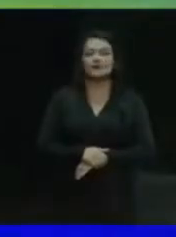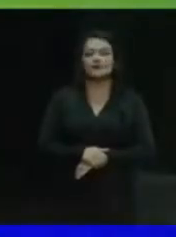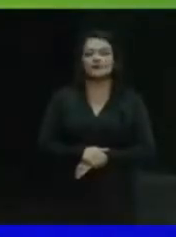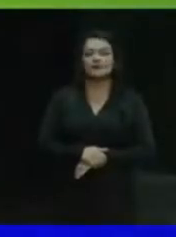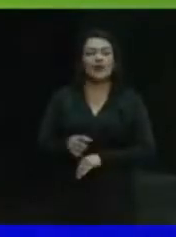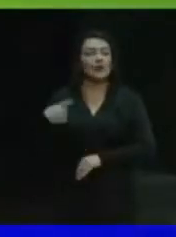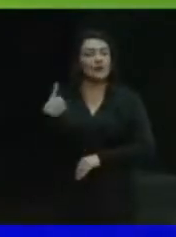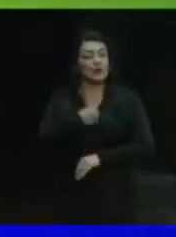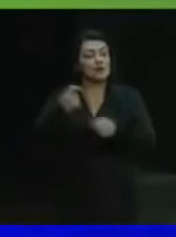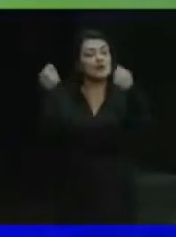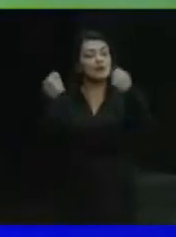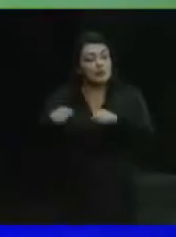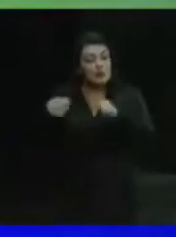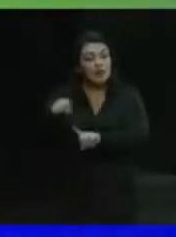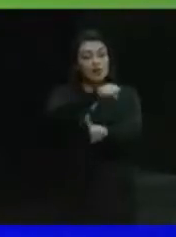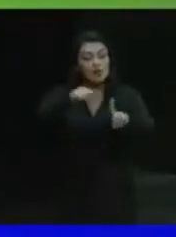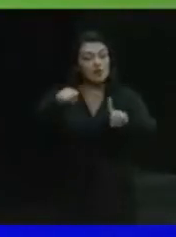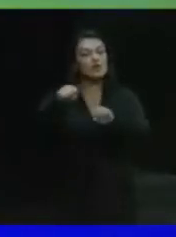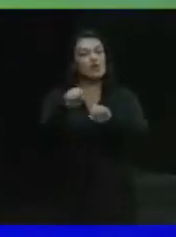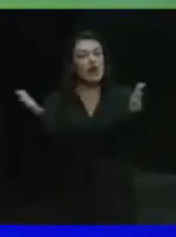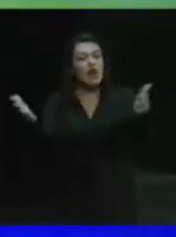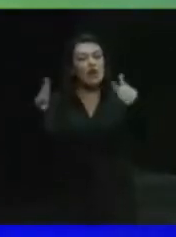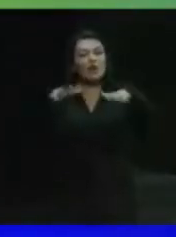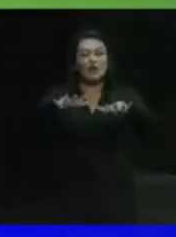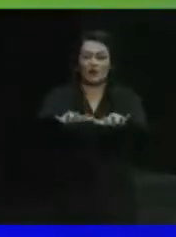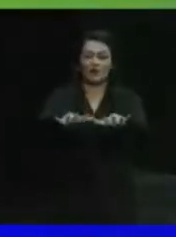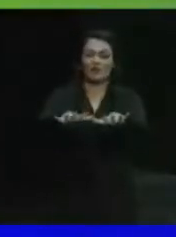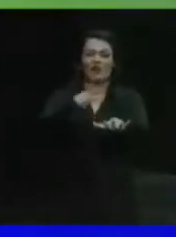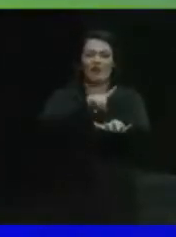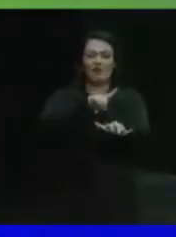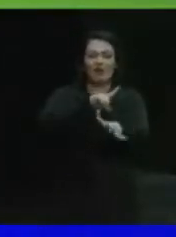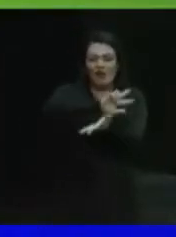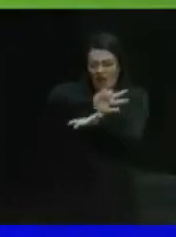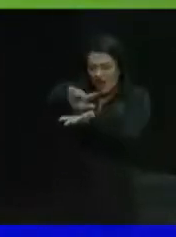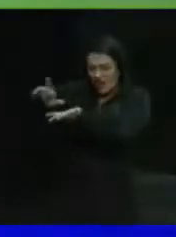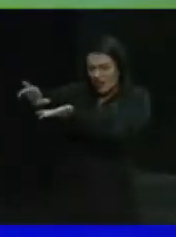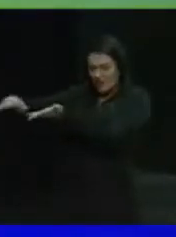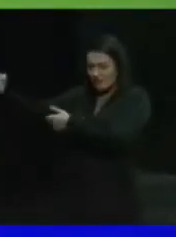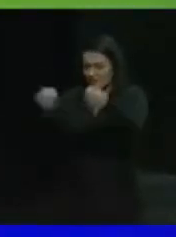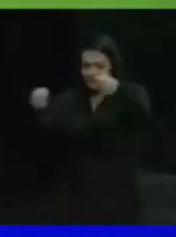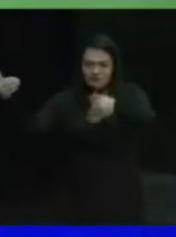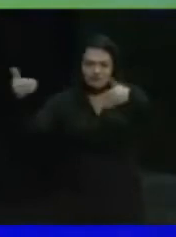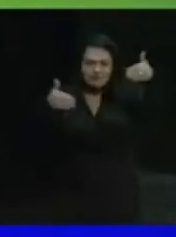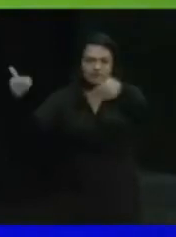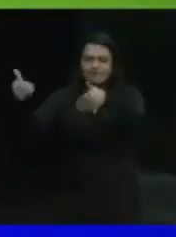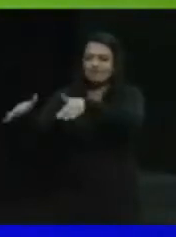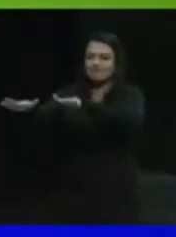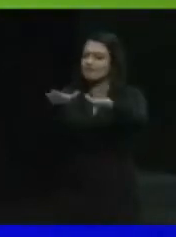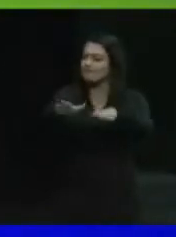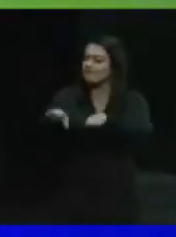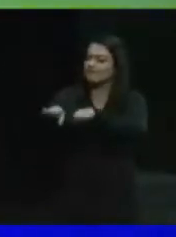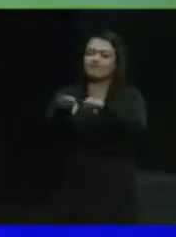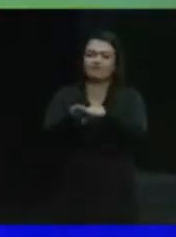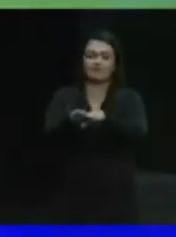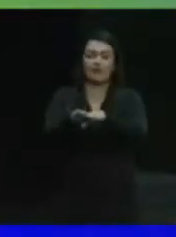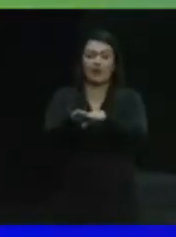Precisamos de uma sociedade inclusiva, que acolha as diferenças, e precisamos também de uma sociedade